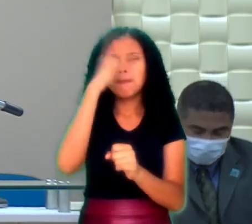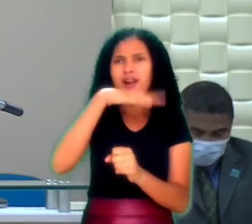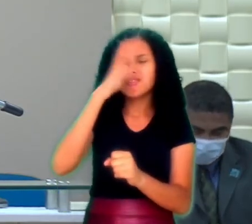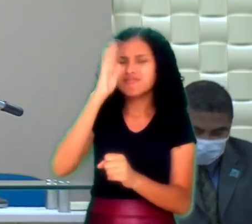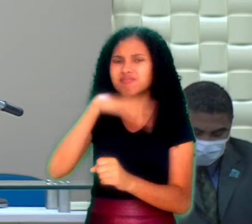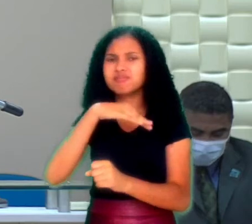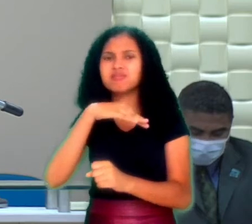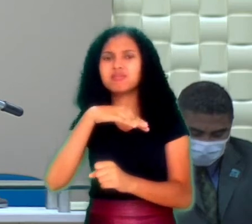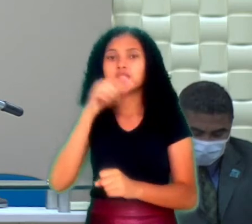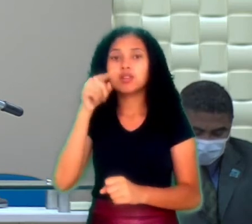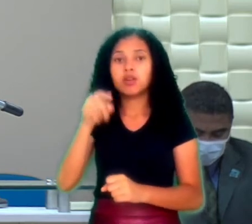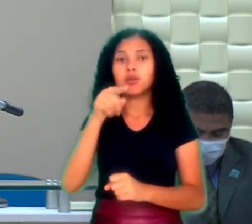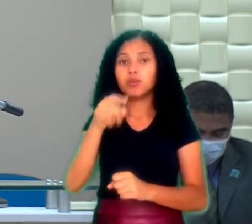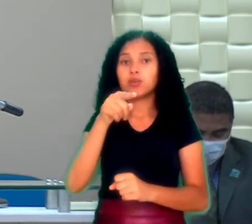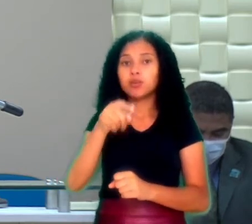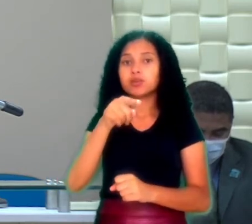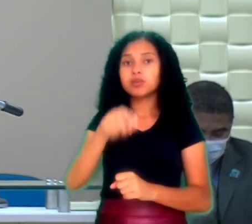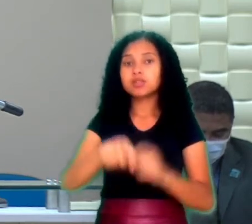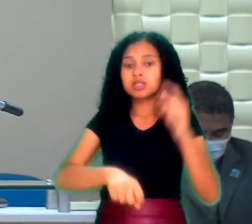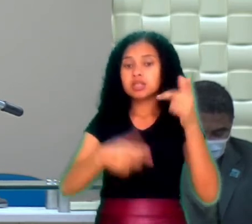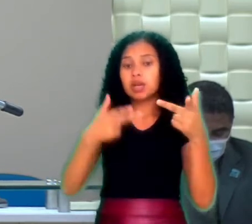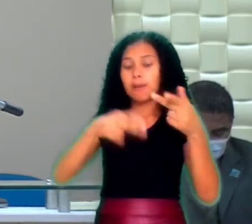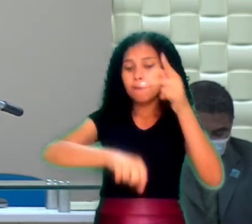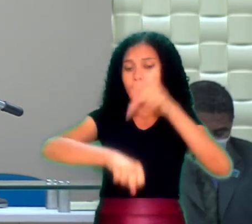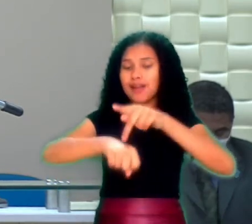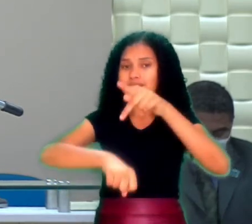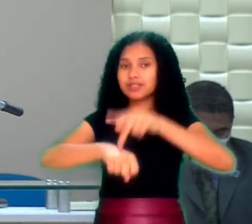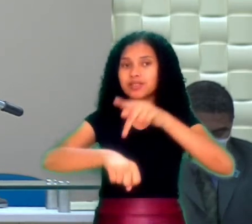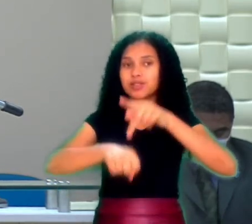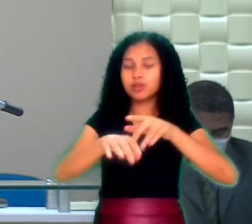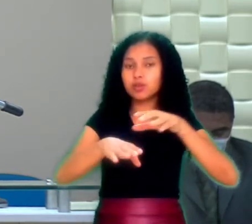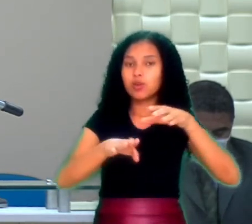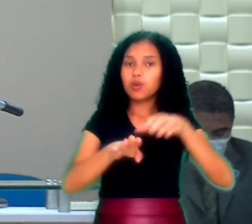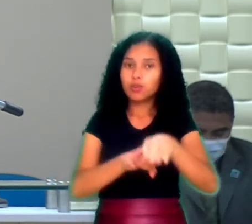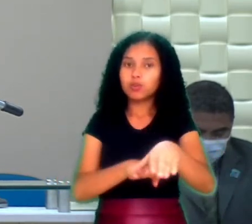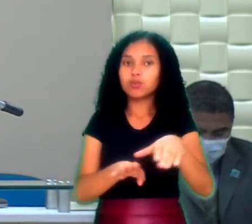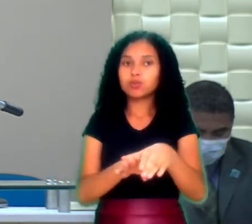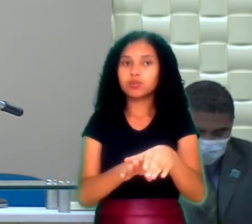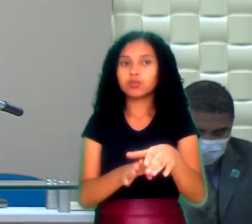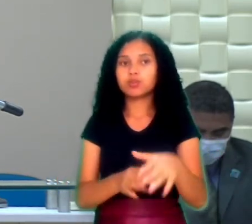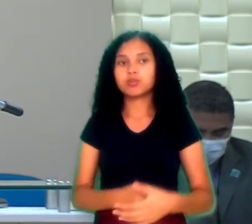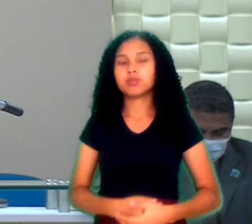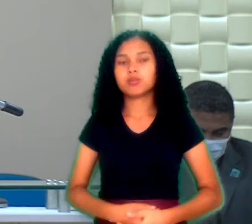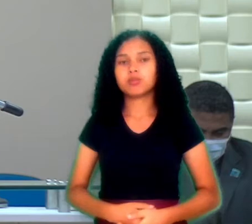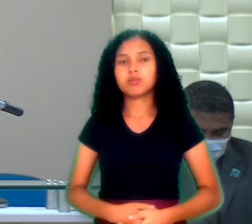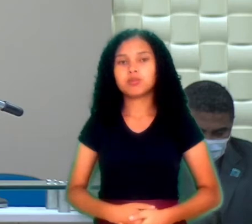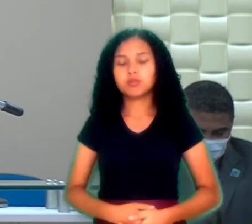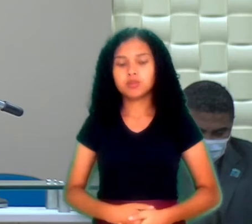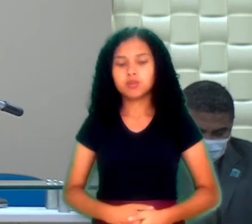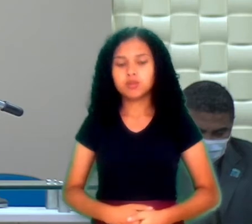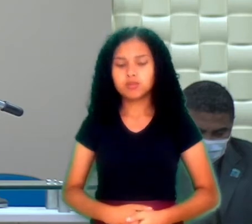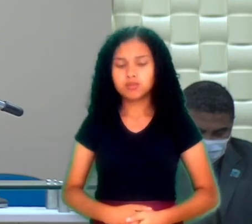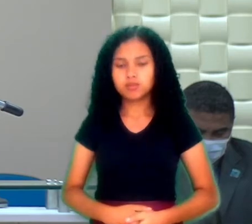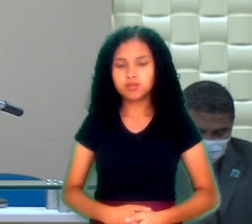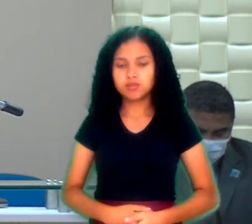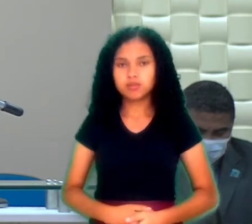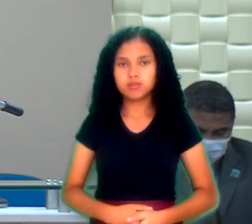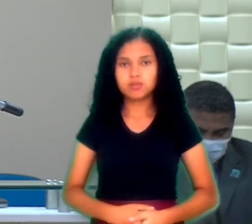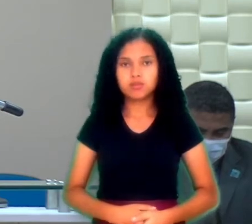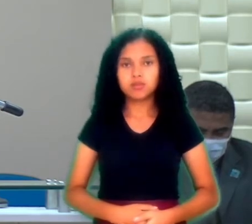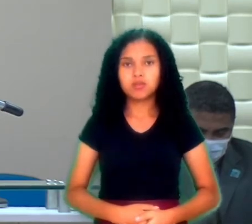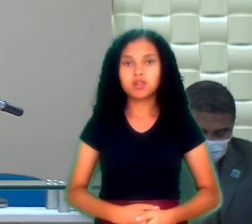o peso do barco. O navio está mais leve, nada resolve. Eles